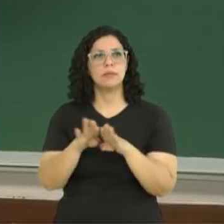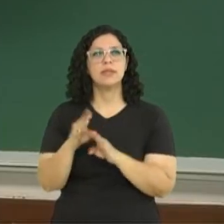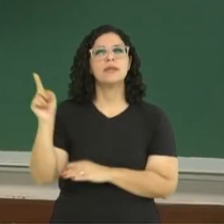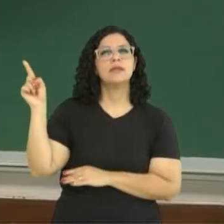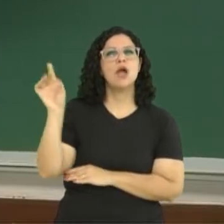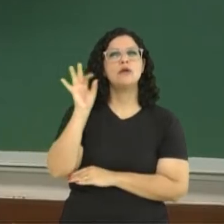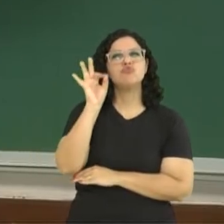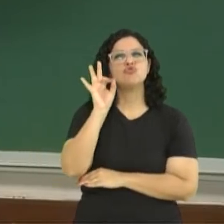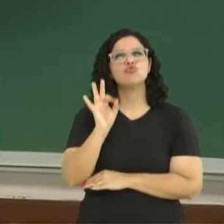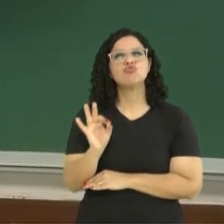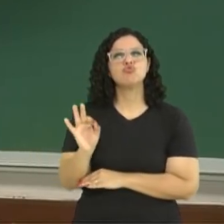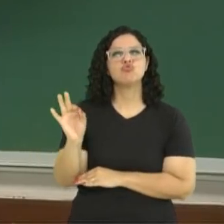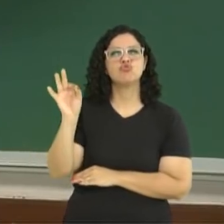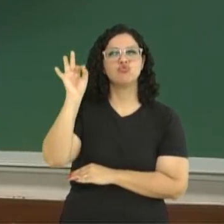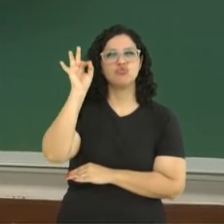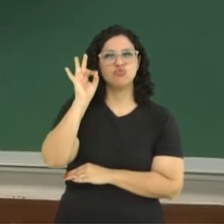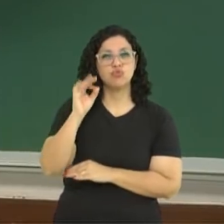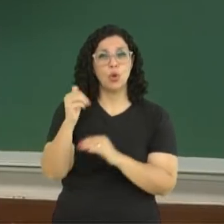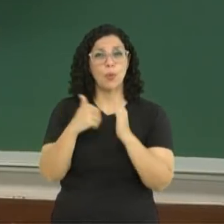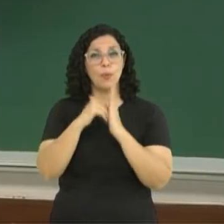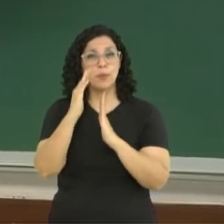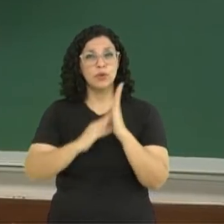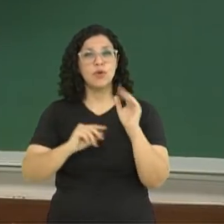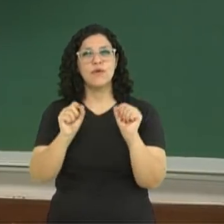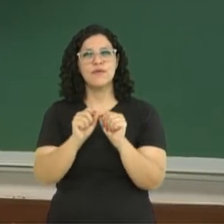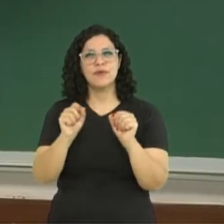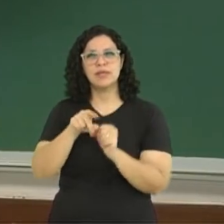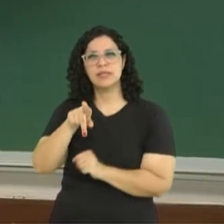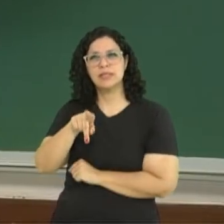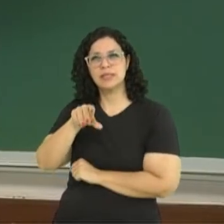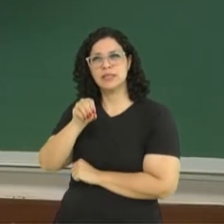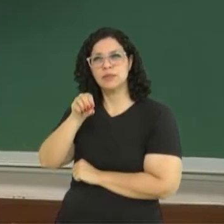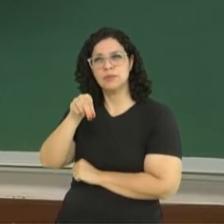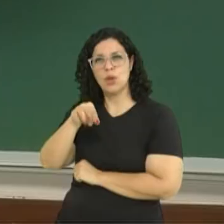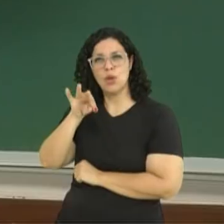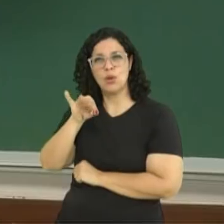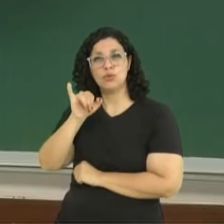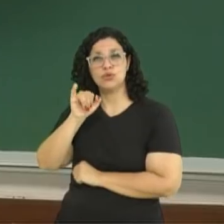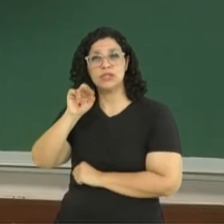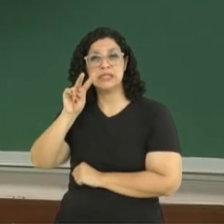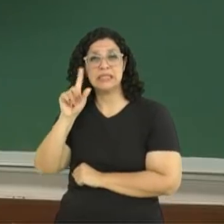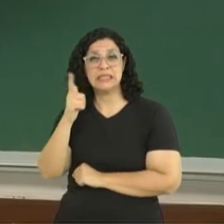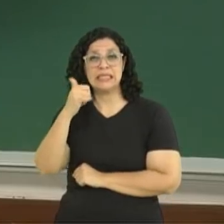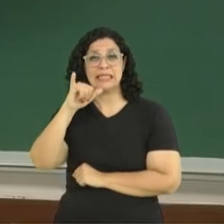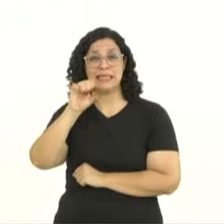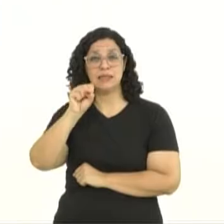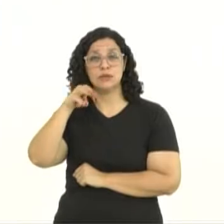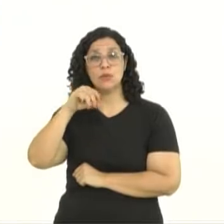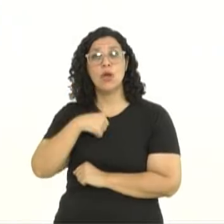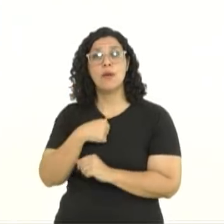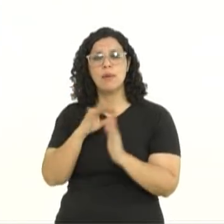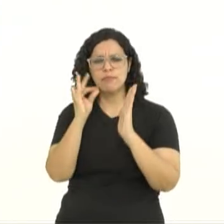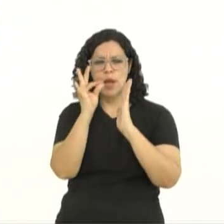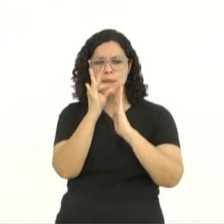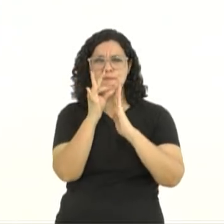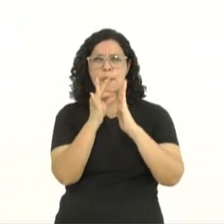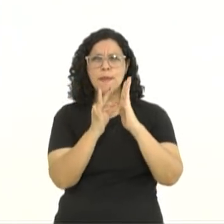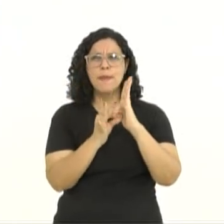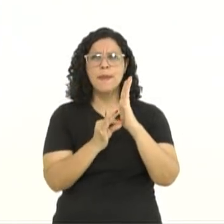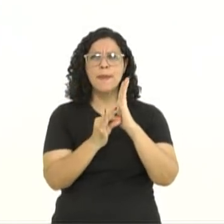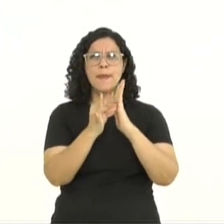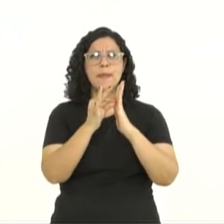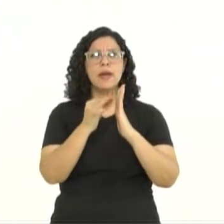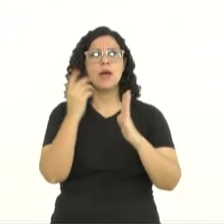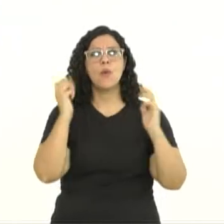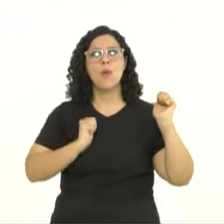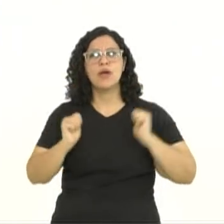obra aqui de Serrault, que ele foi um pintor que ele usou puntilismo, ele fez uma composição usando somente pontos. Pode ver. O nome dessa obra é Artista